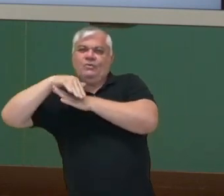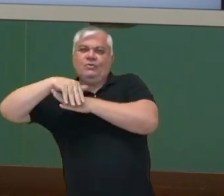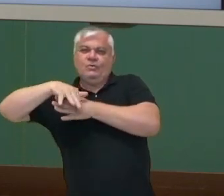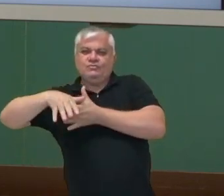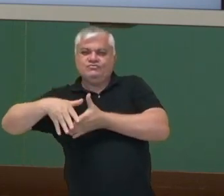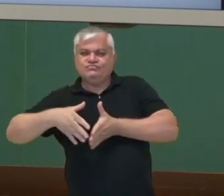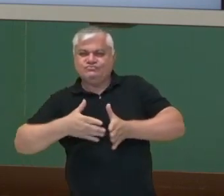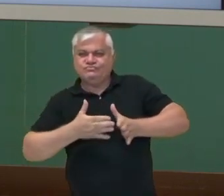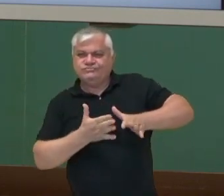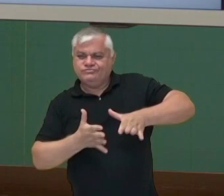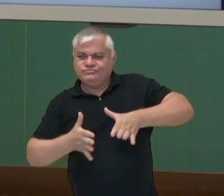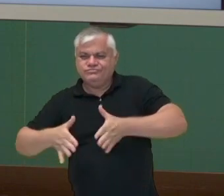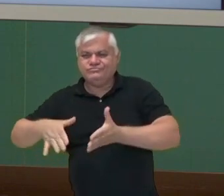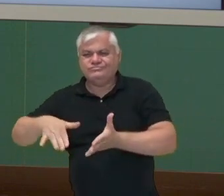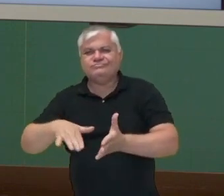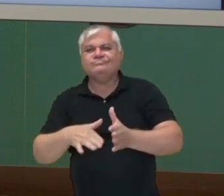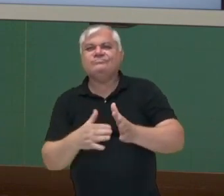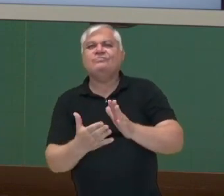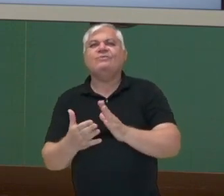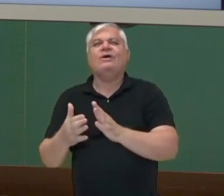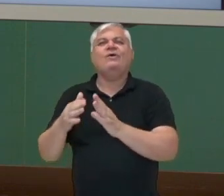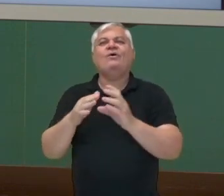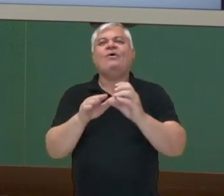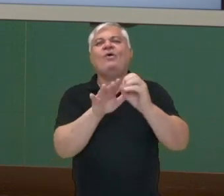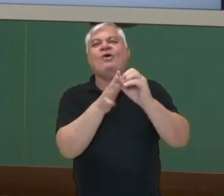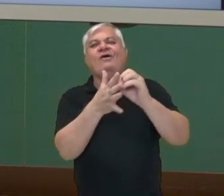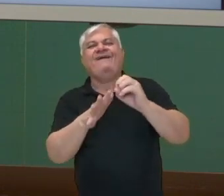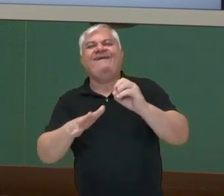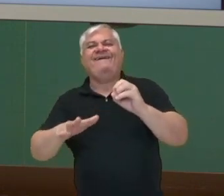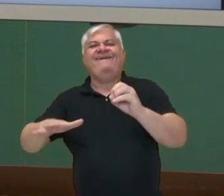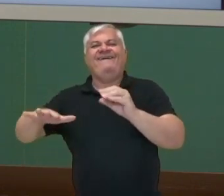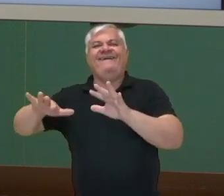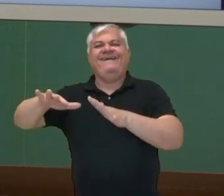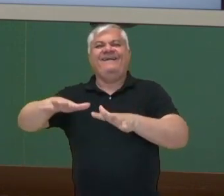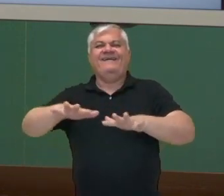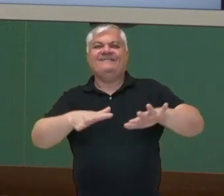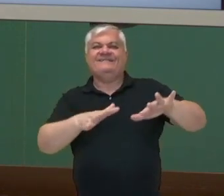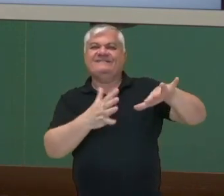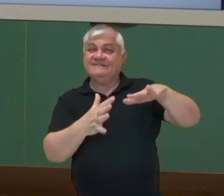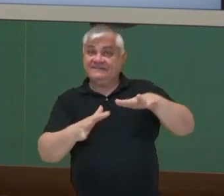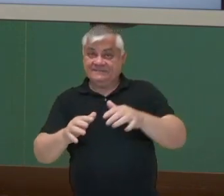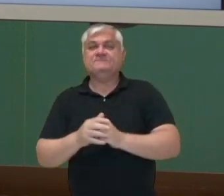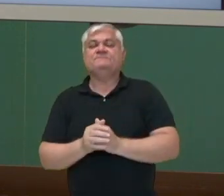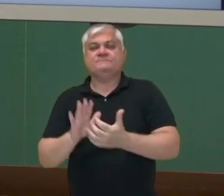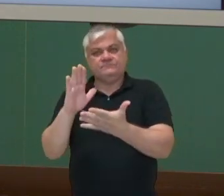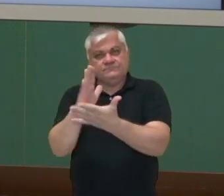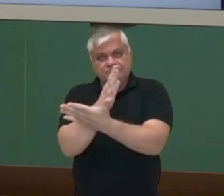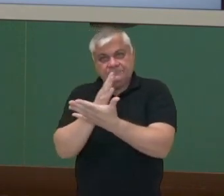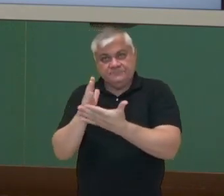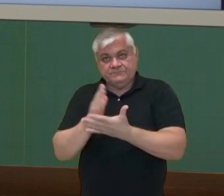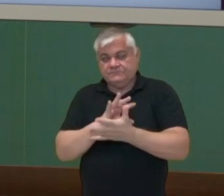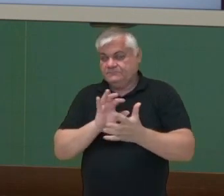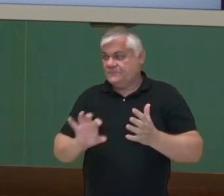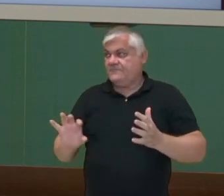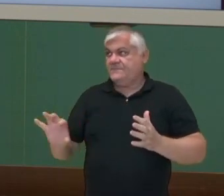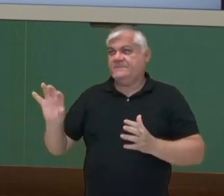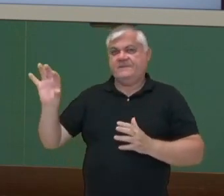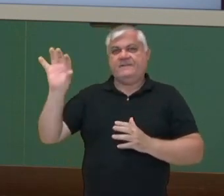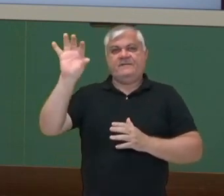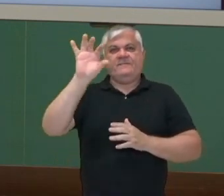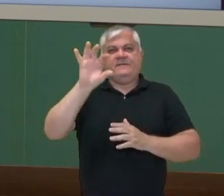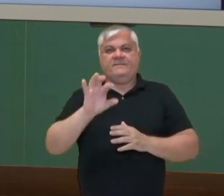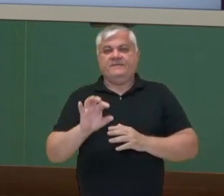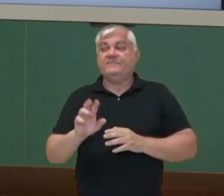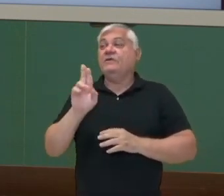vão desaguar no Oceano Atlântico. Então, nessa divisão que nós fazemos de áreas, e essas áreas